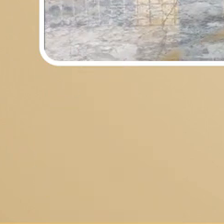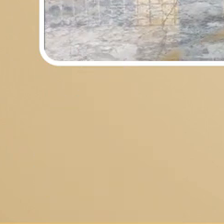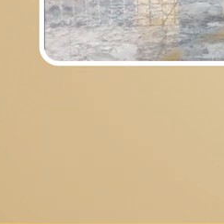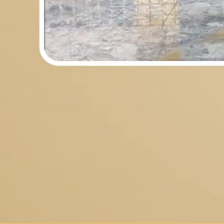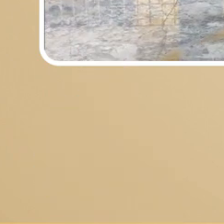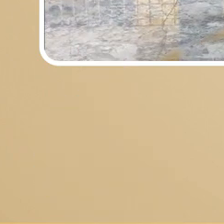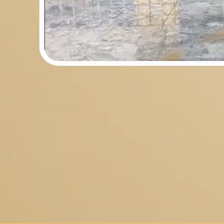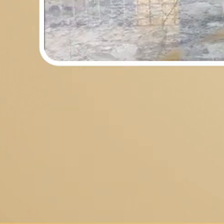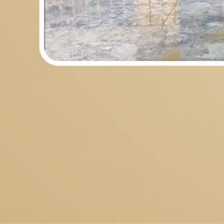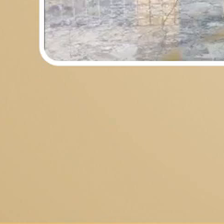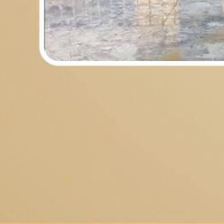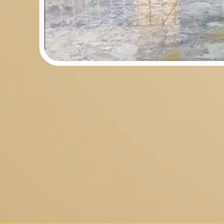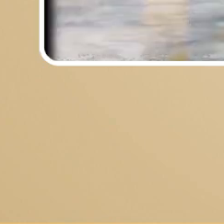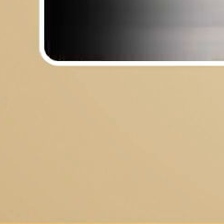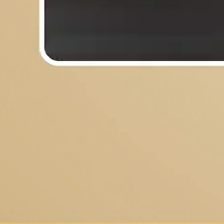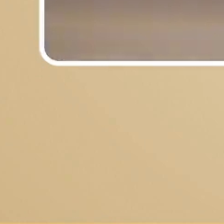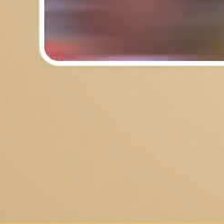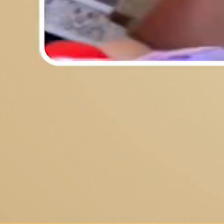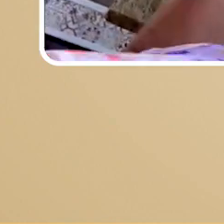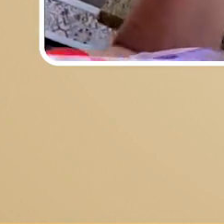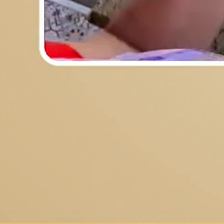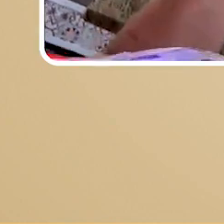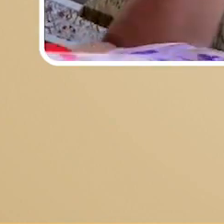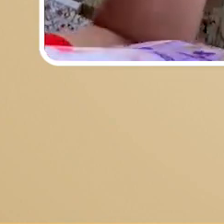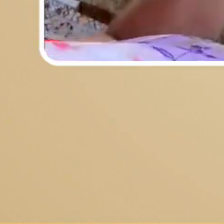para ela não agarrar na forma.